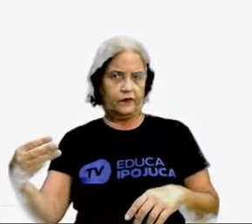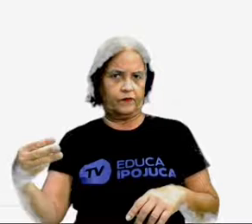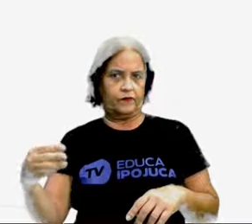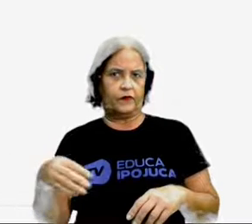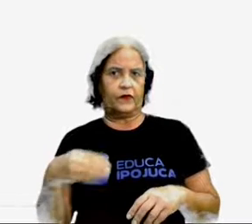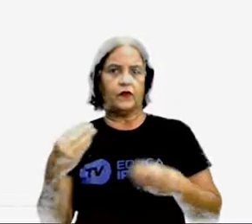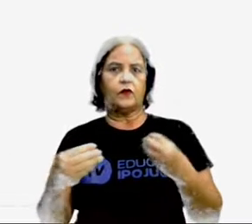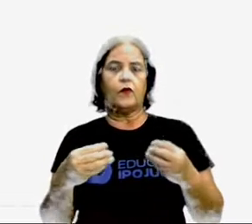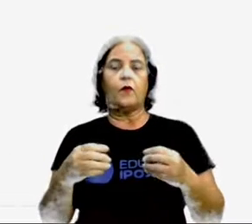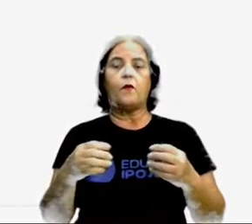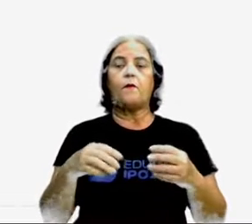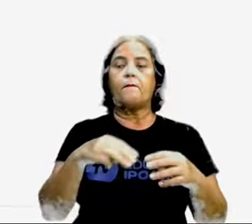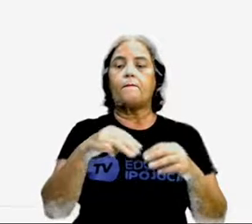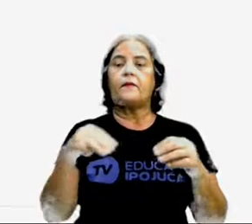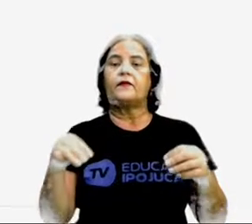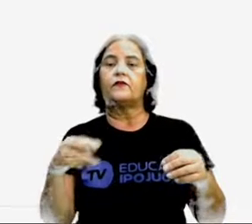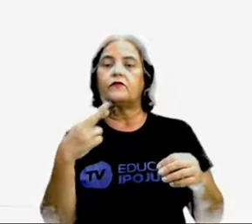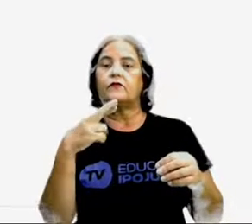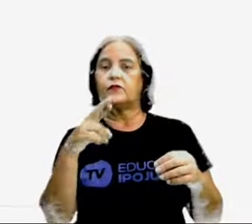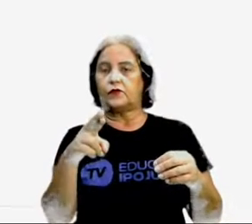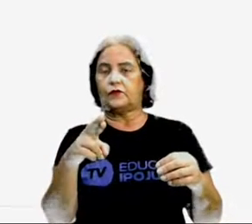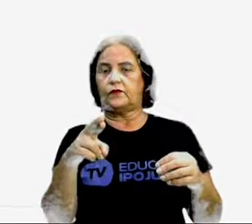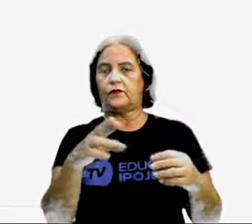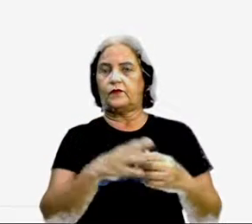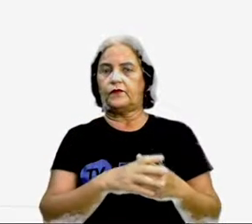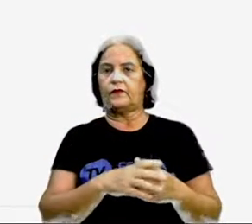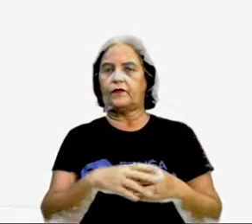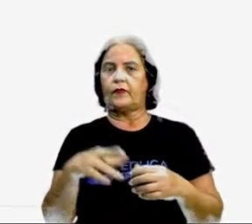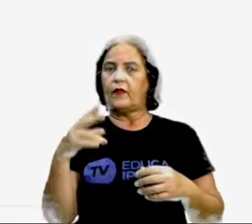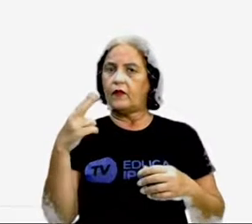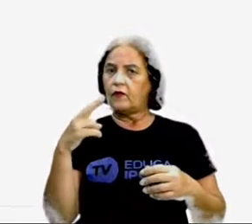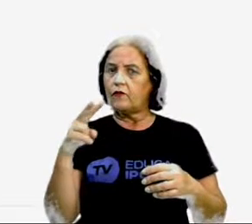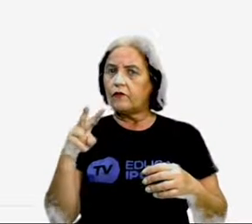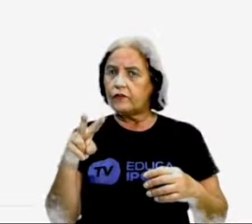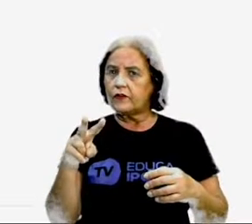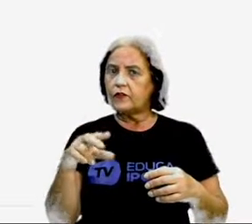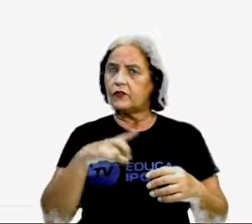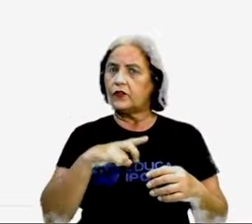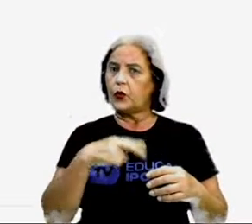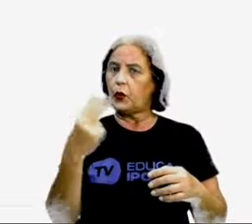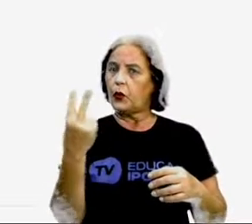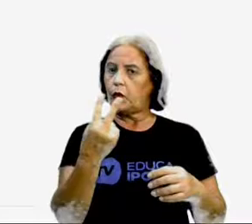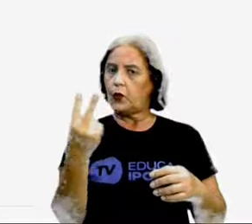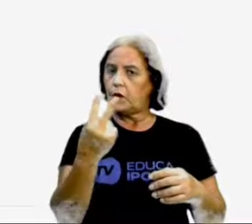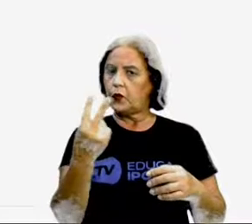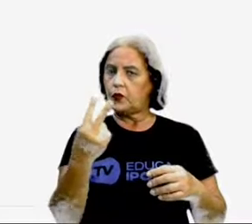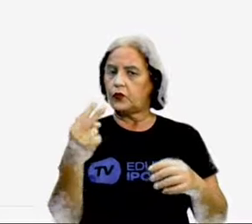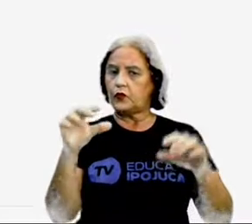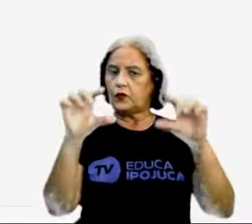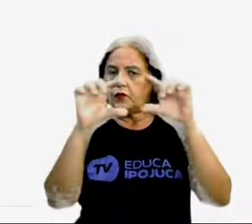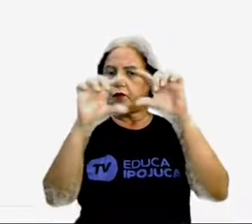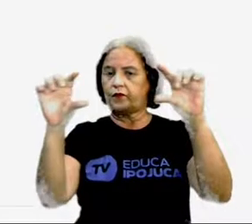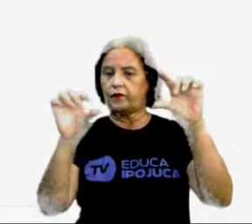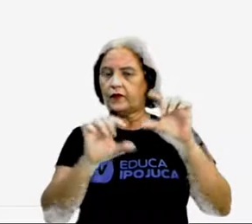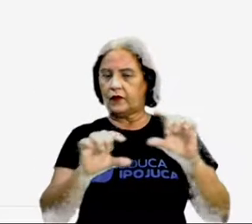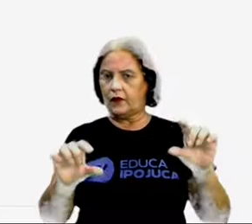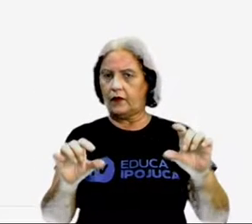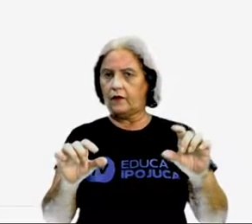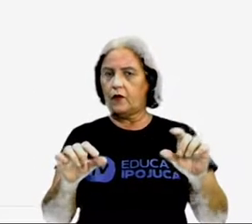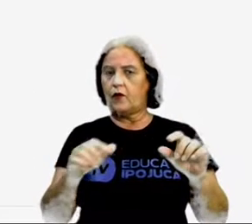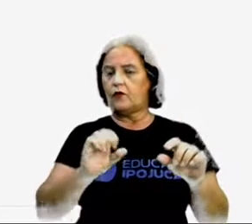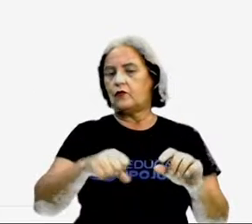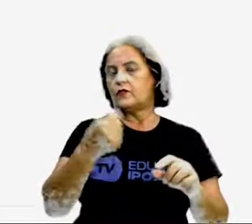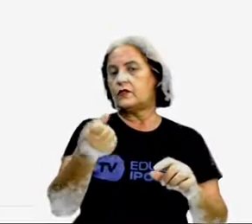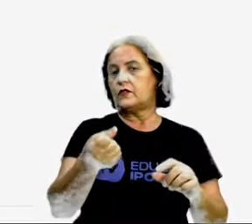qual método eu vou responder? Observe que temos dois termos ali com sinais opostos e com o